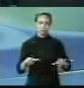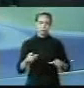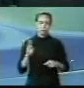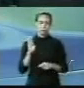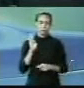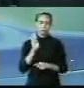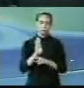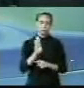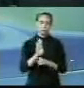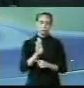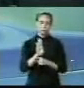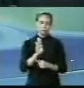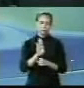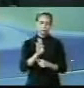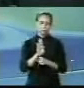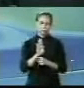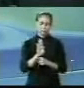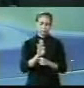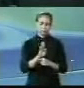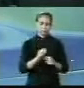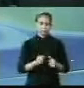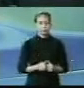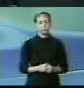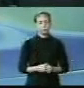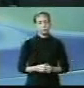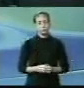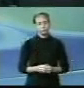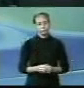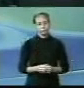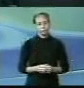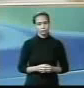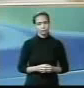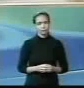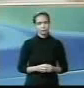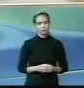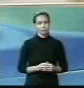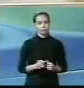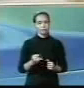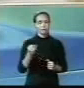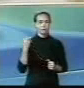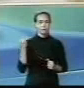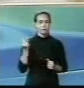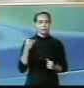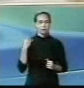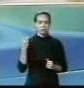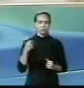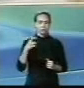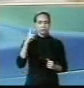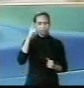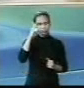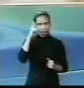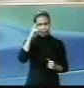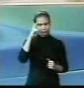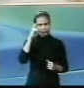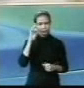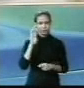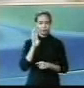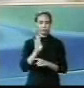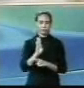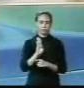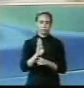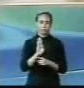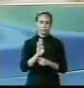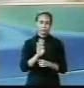a segurança da rede. Certo, Evandro? Isso mesmo, Carlos. É importante a gente sempre pensar no firewall não